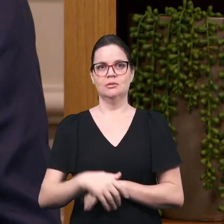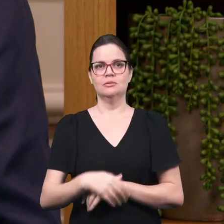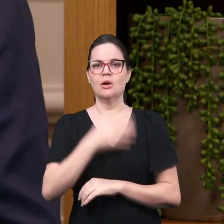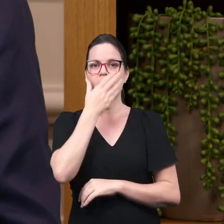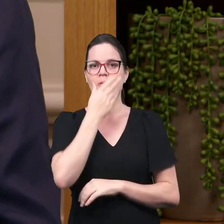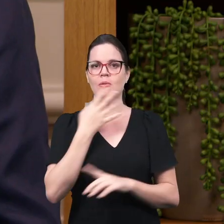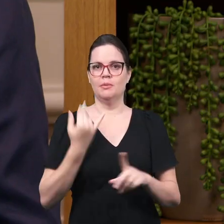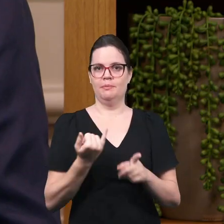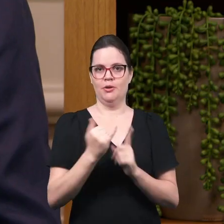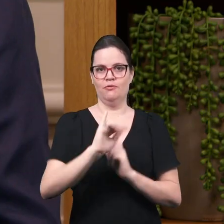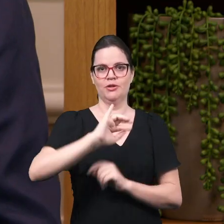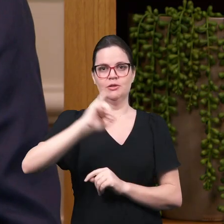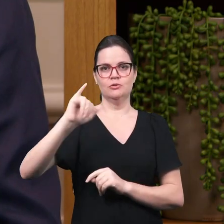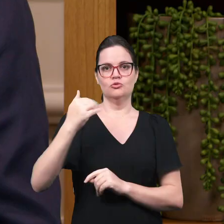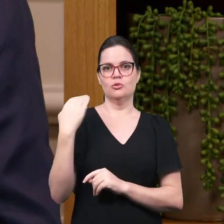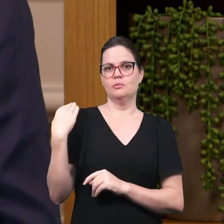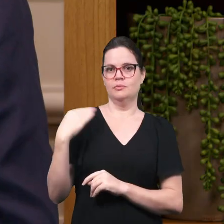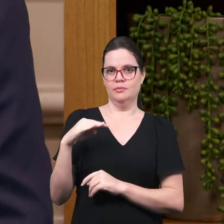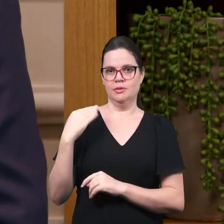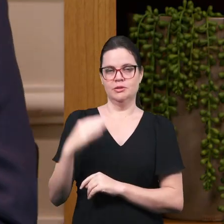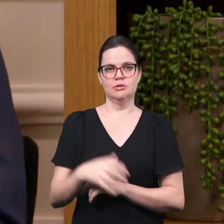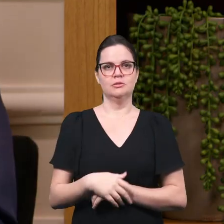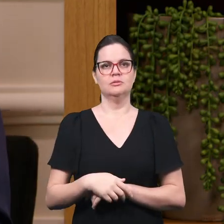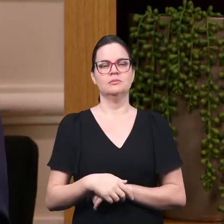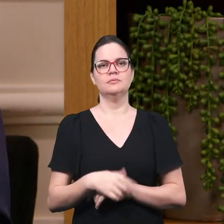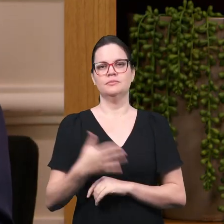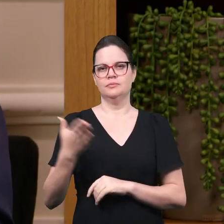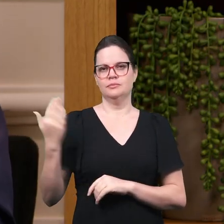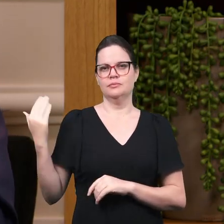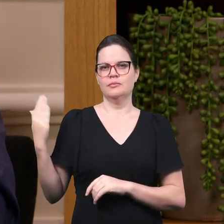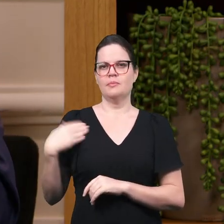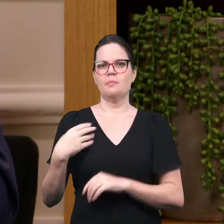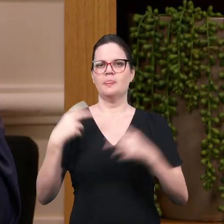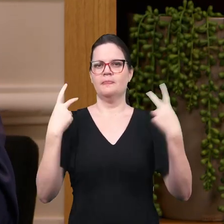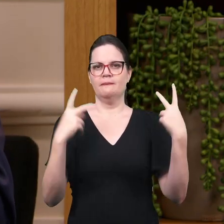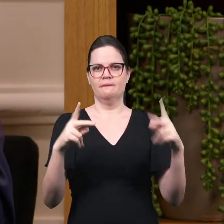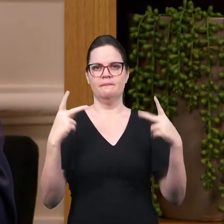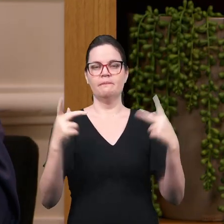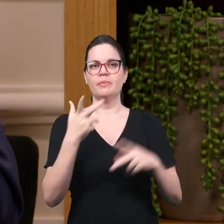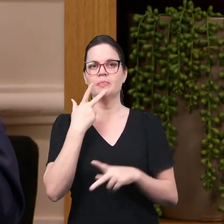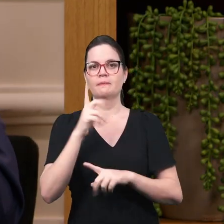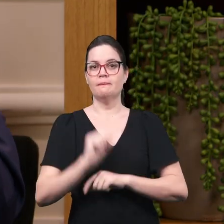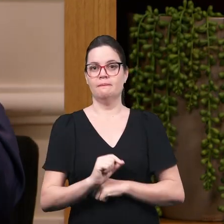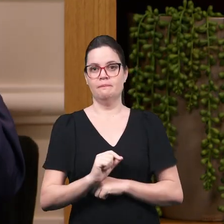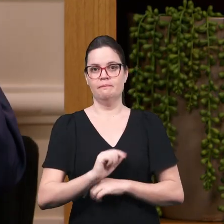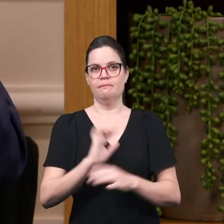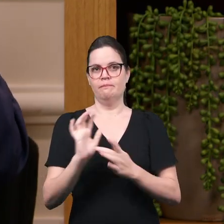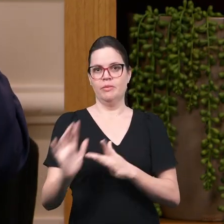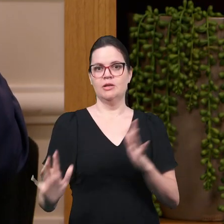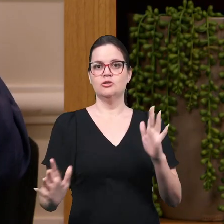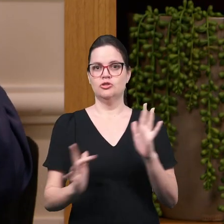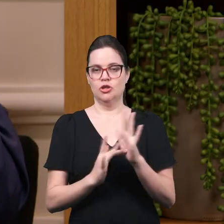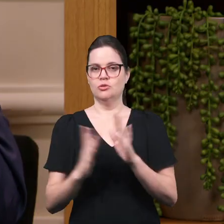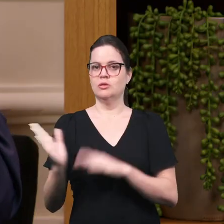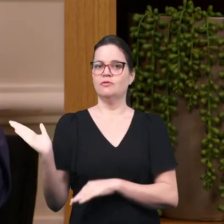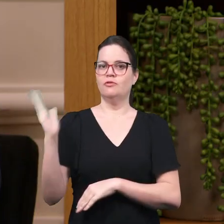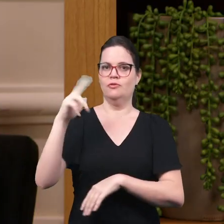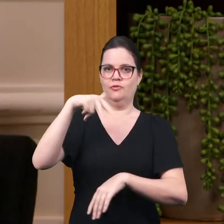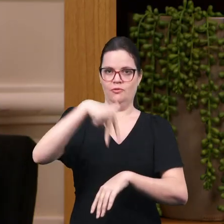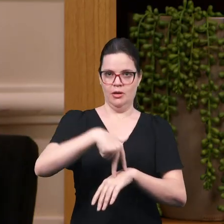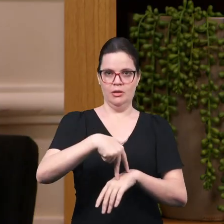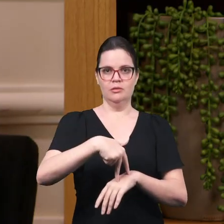João Batista, pastor Fernando, ele dizia que era necessário que Jesus crescesse e que